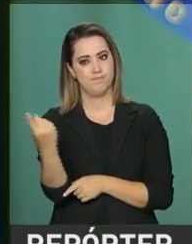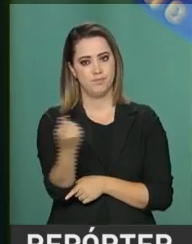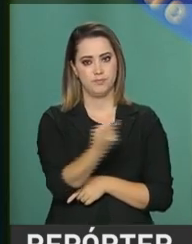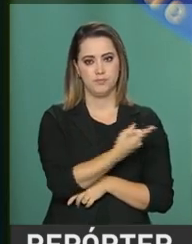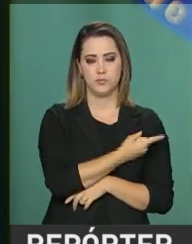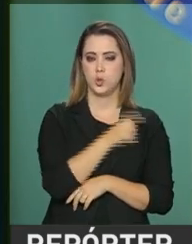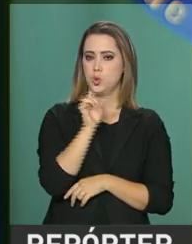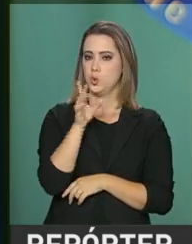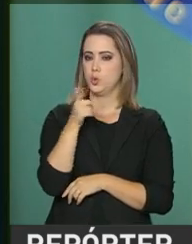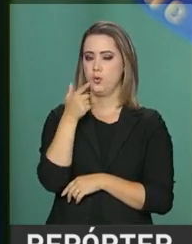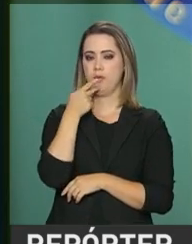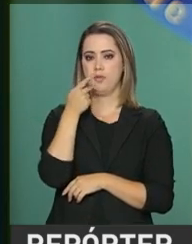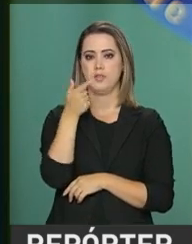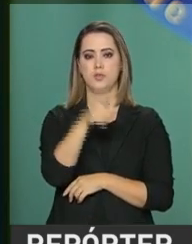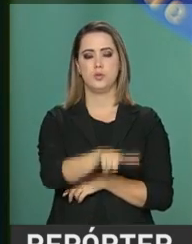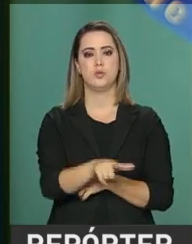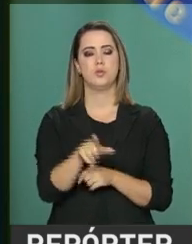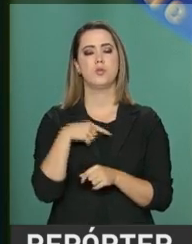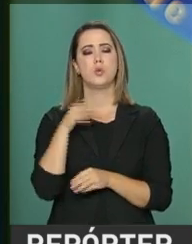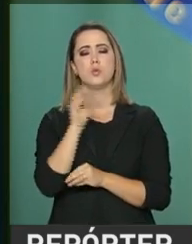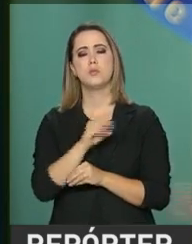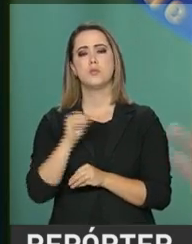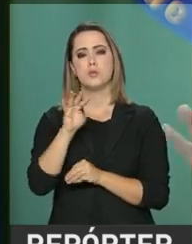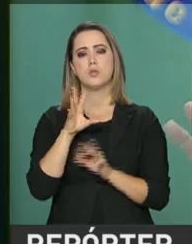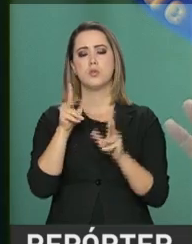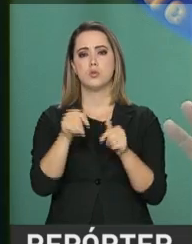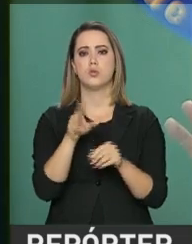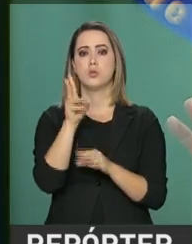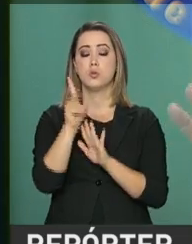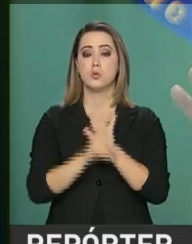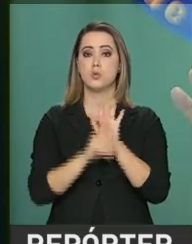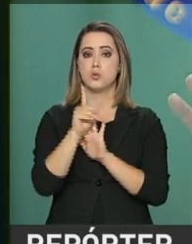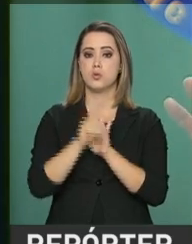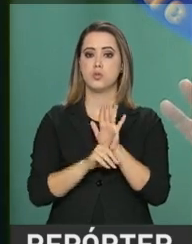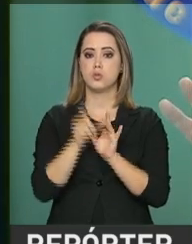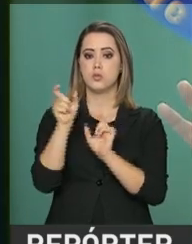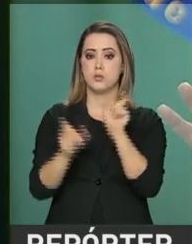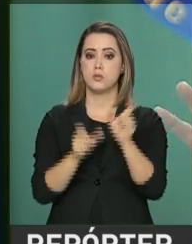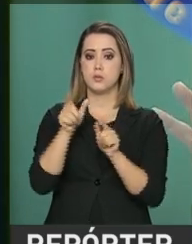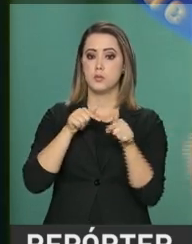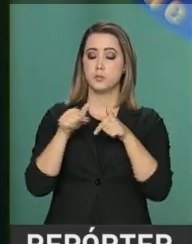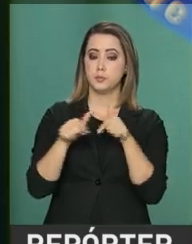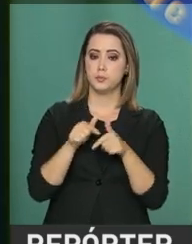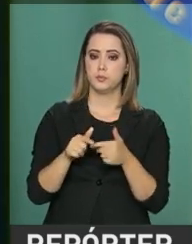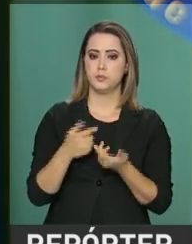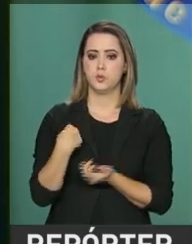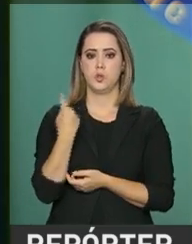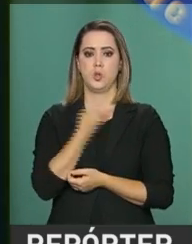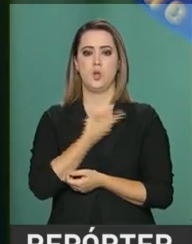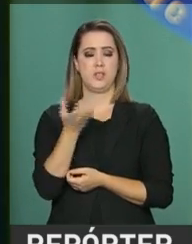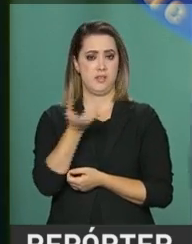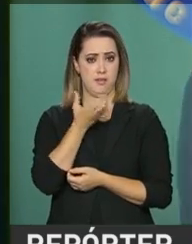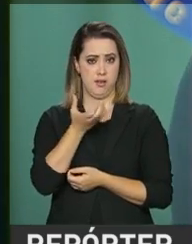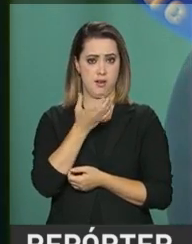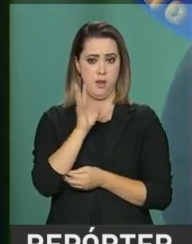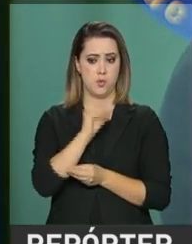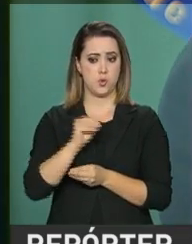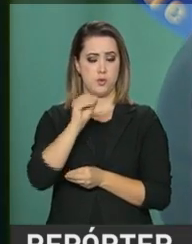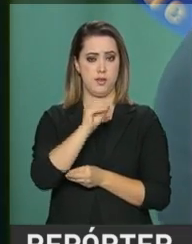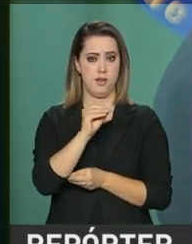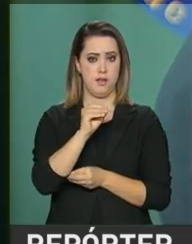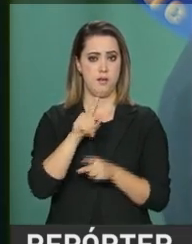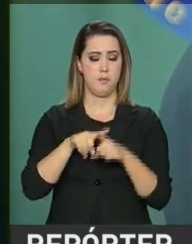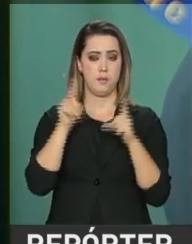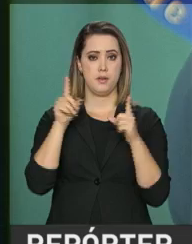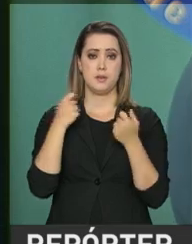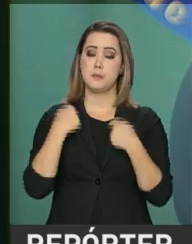apenas repetindo, nós estamos preservando todos os direitos dos trabalhadores. Não é que nós queiramos preservar,